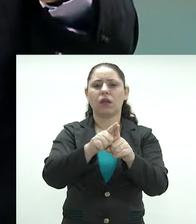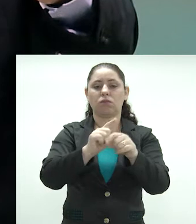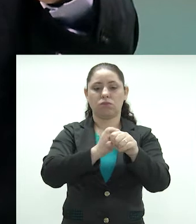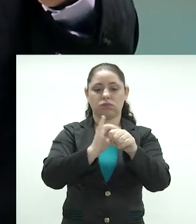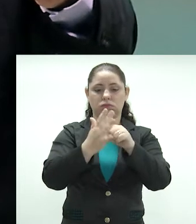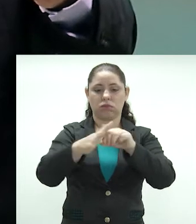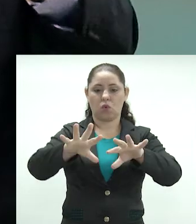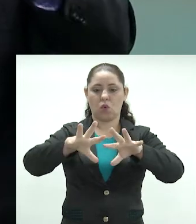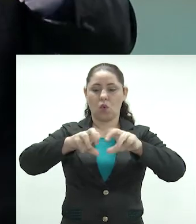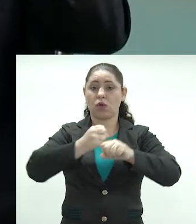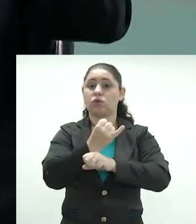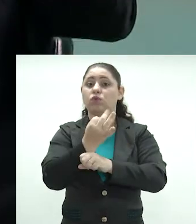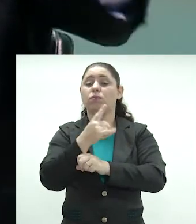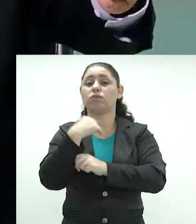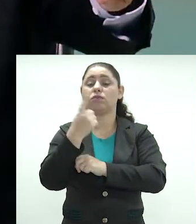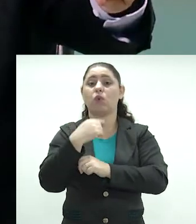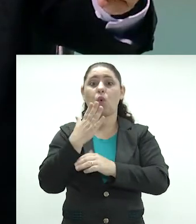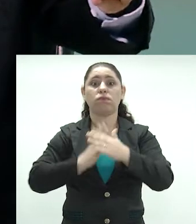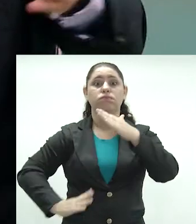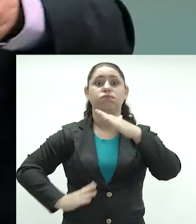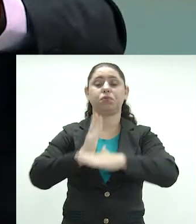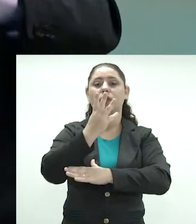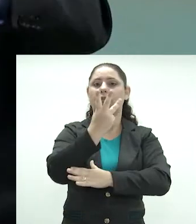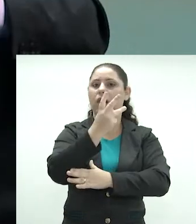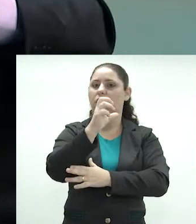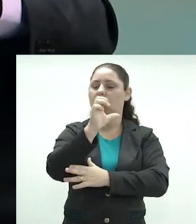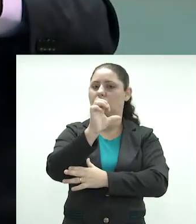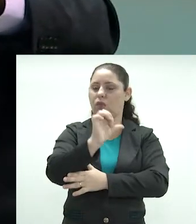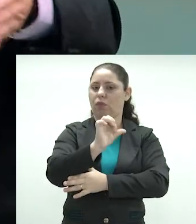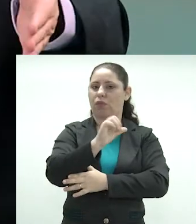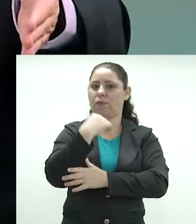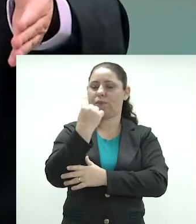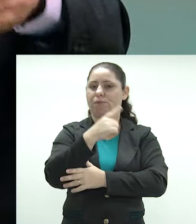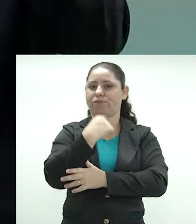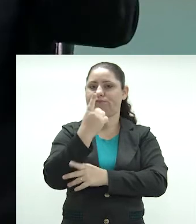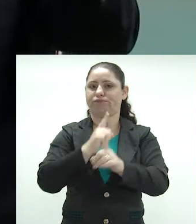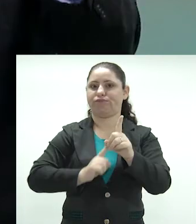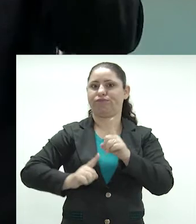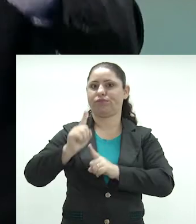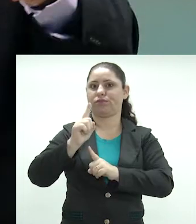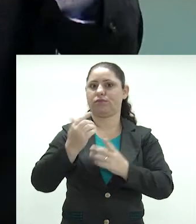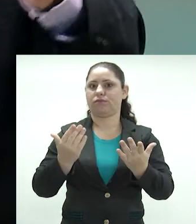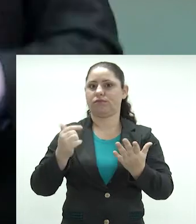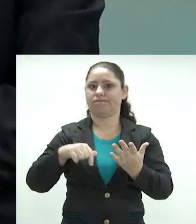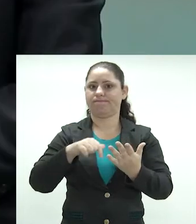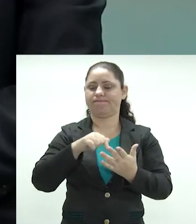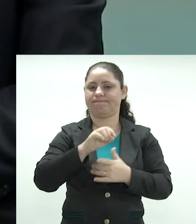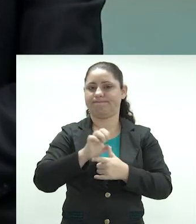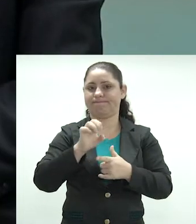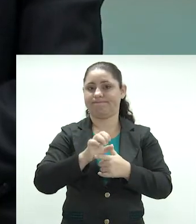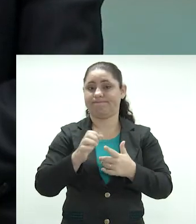da contaminação da vacina, da doença ou o número de mortes. Hoje, por exemplo, bateu o recorde, 39 mortes, é um histórico, o recorde histórico da